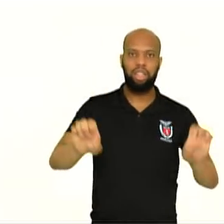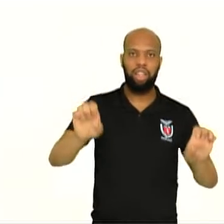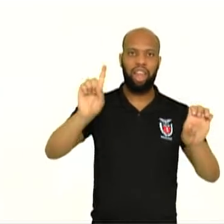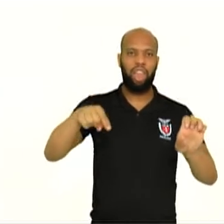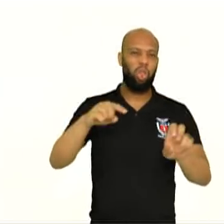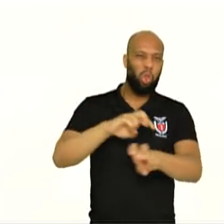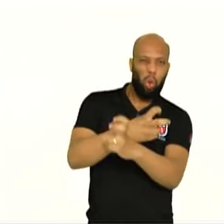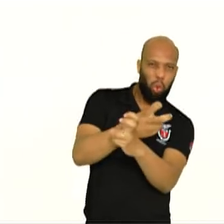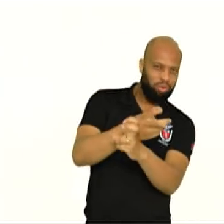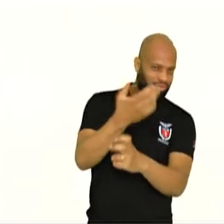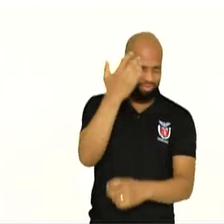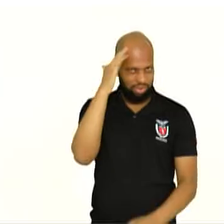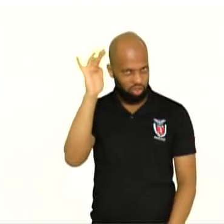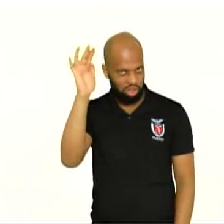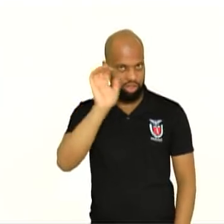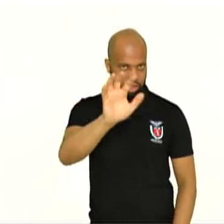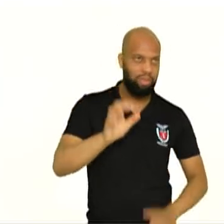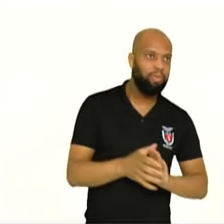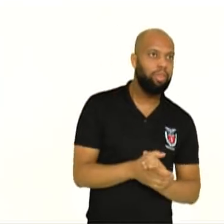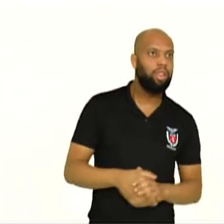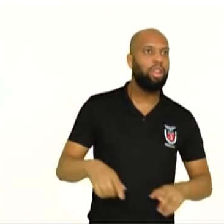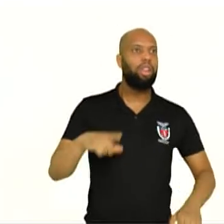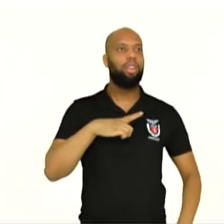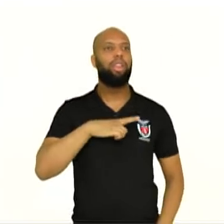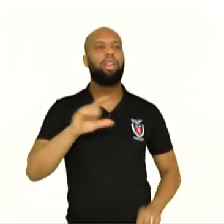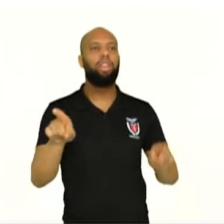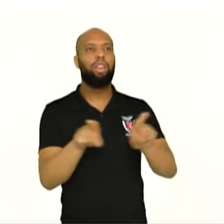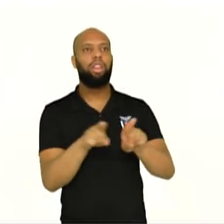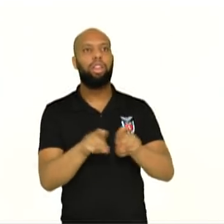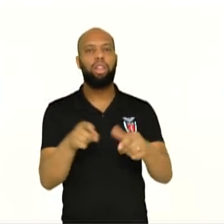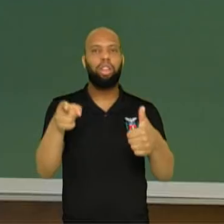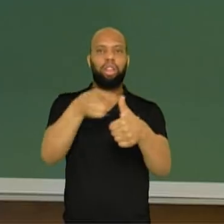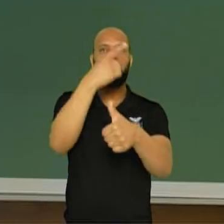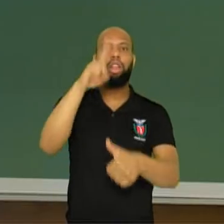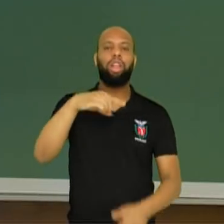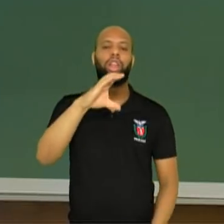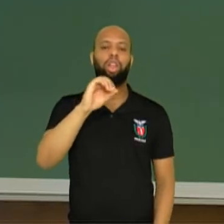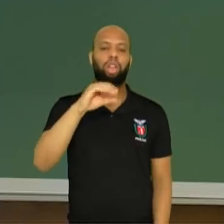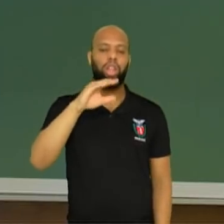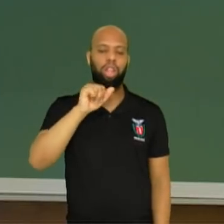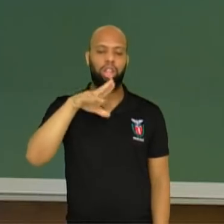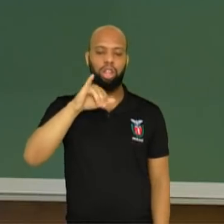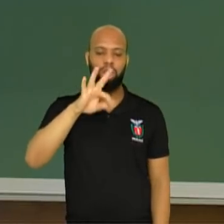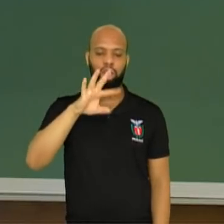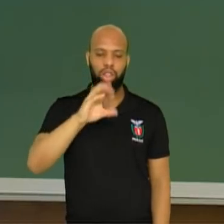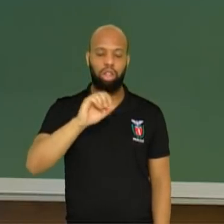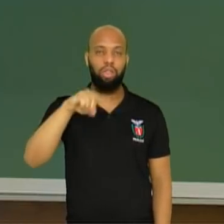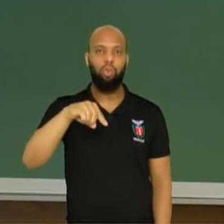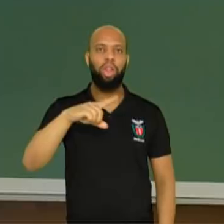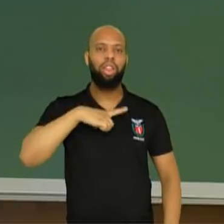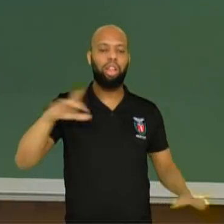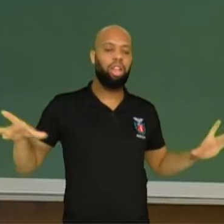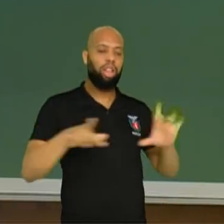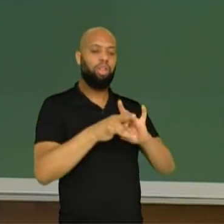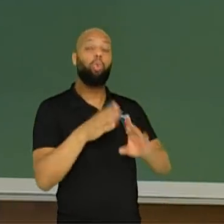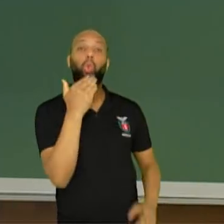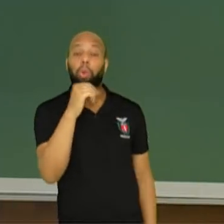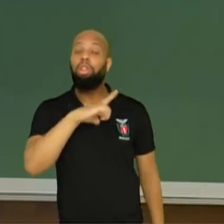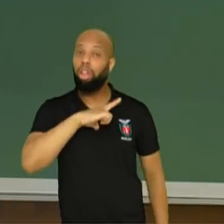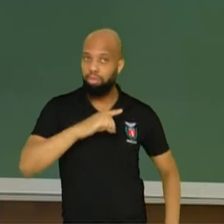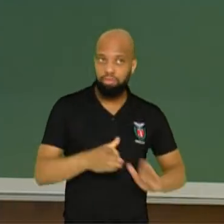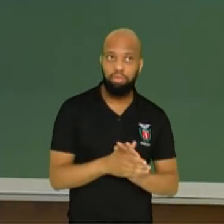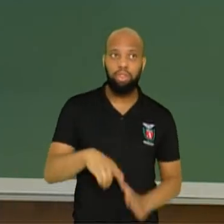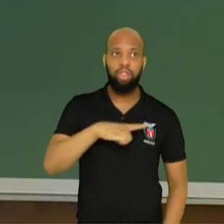esponja. O coanócito vai estar basicamente ligado com a alimentação delas. Então ele vai